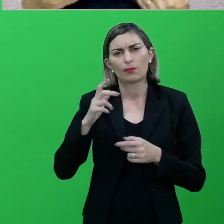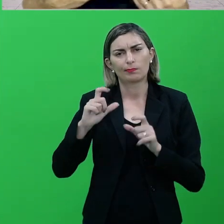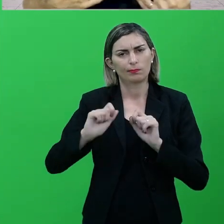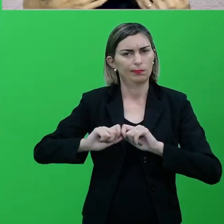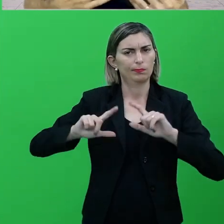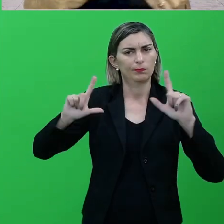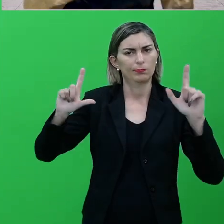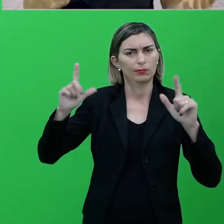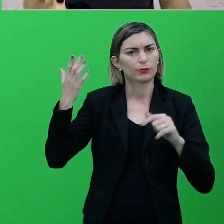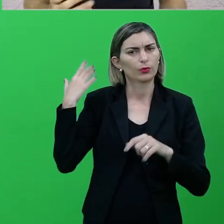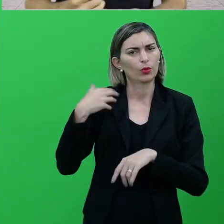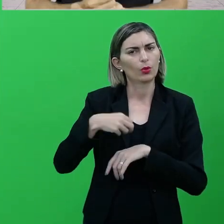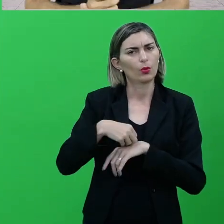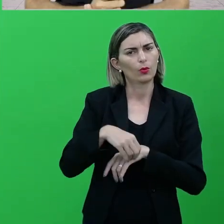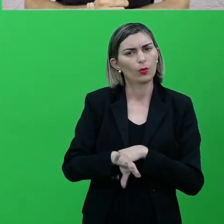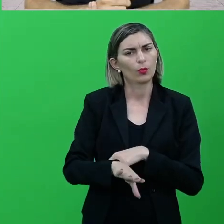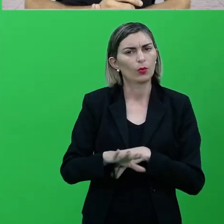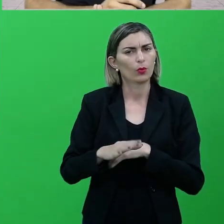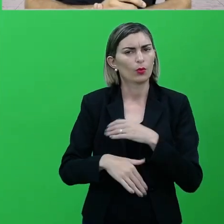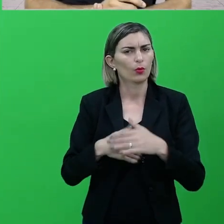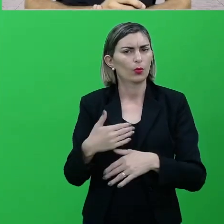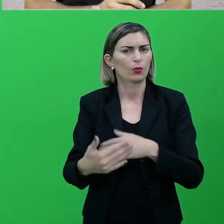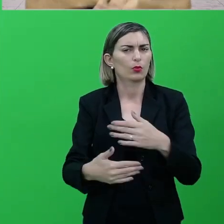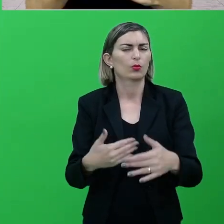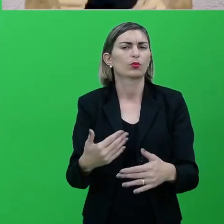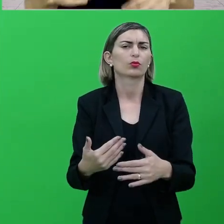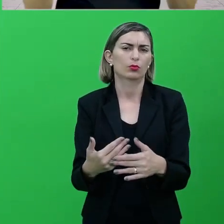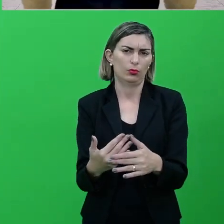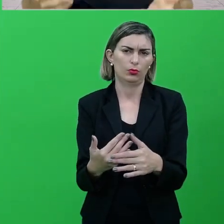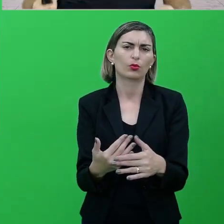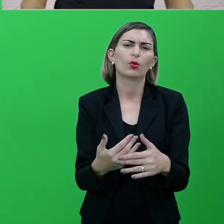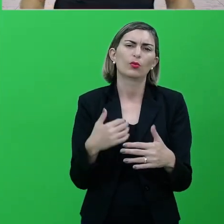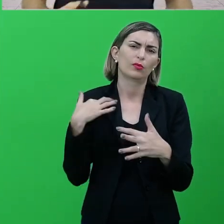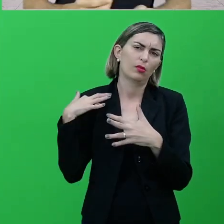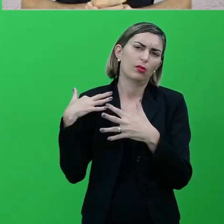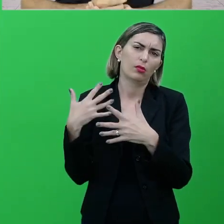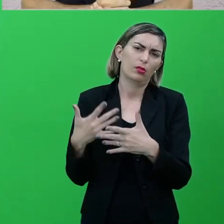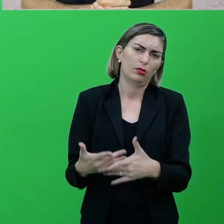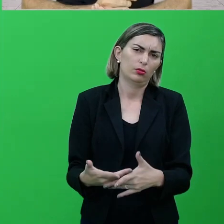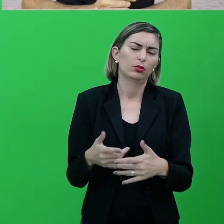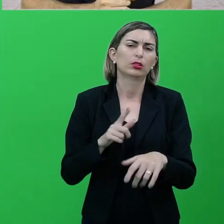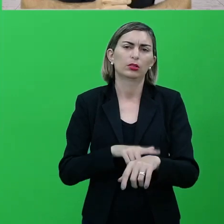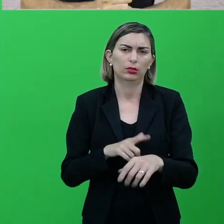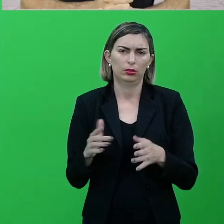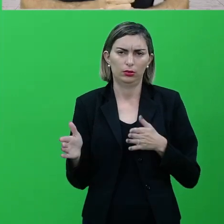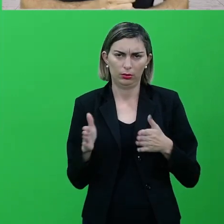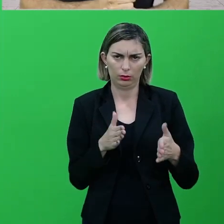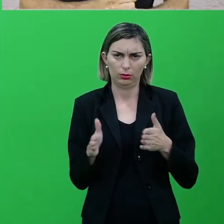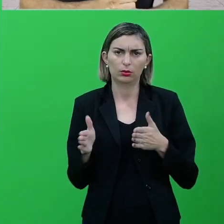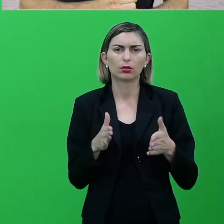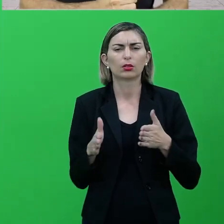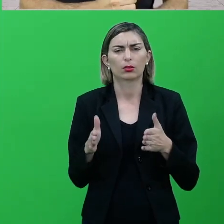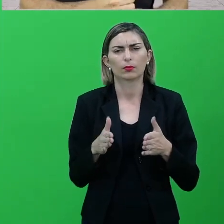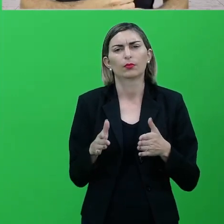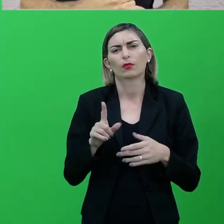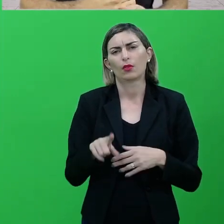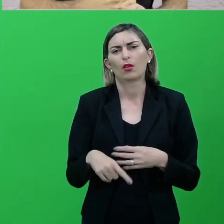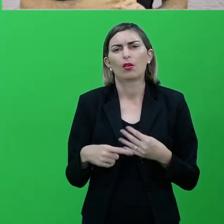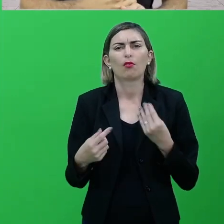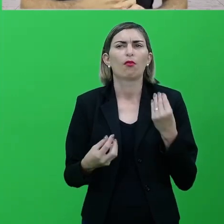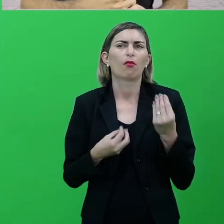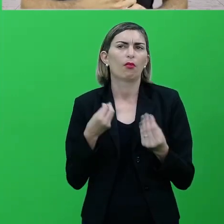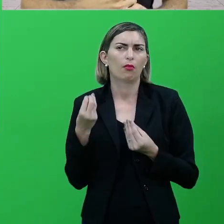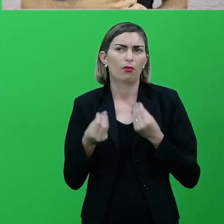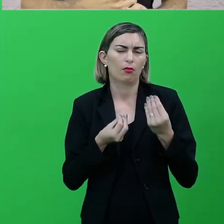eles são introduzidos muito lentamente ao longo de um longo período de tempo, tá? Como